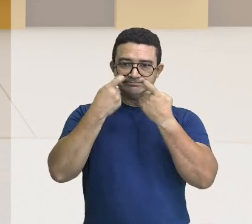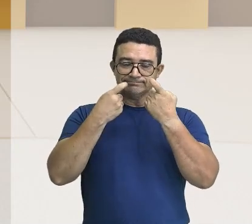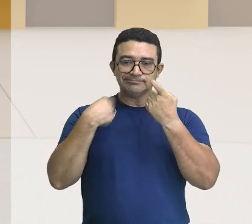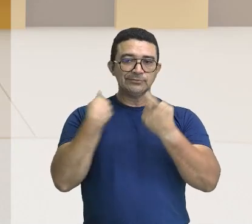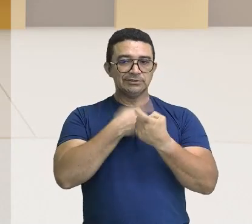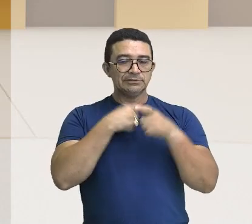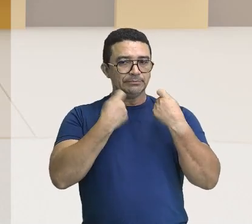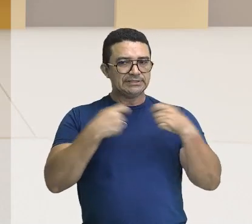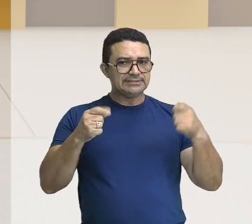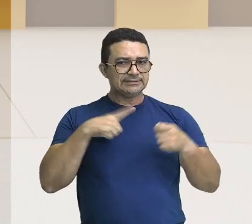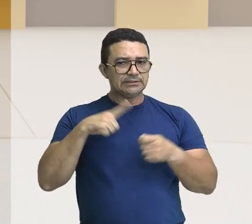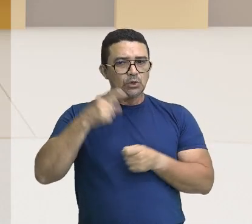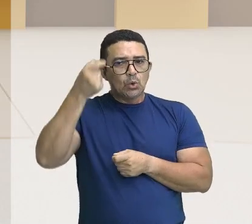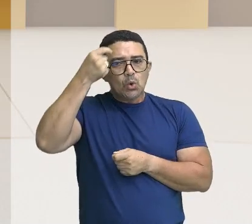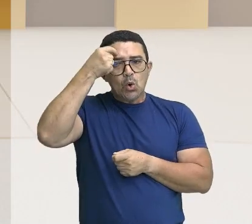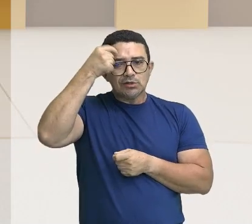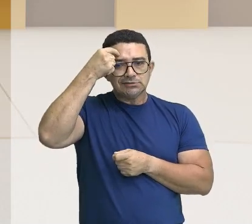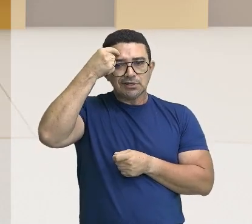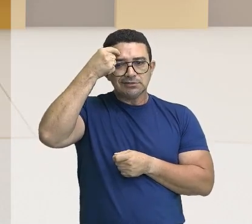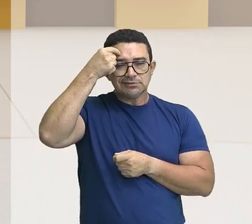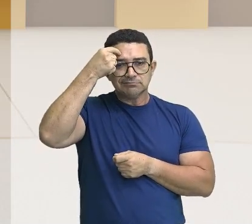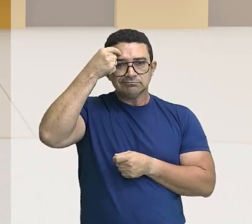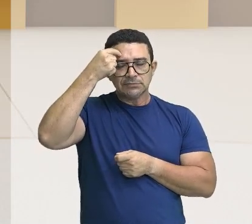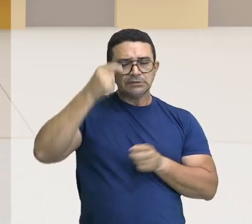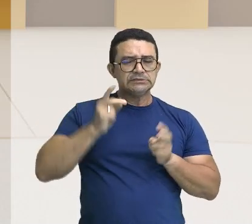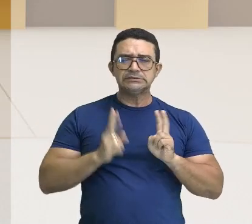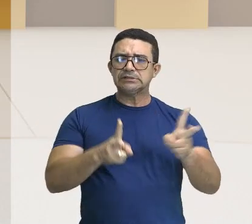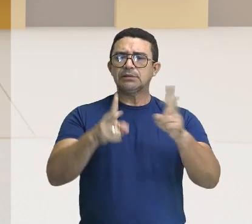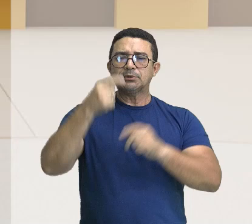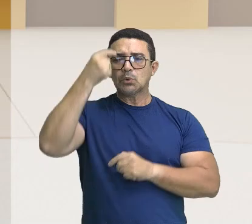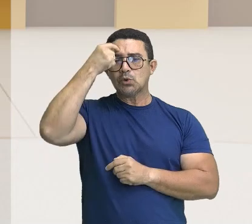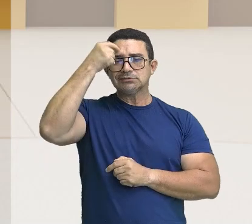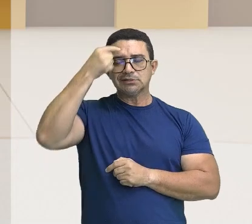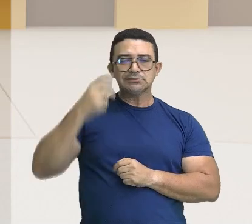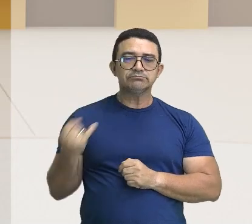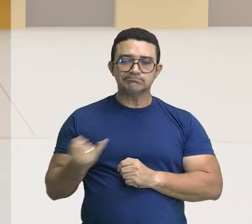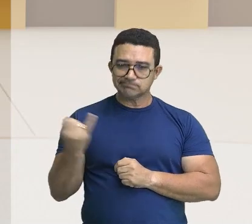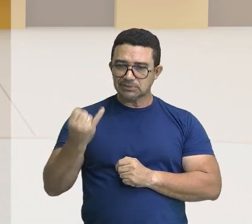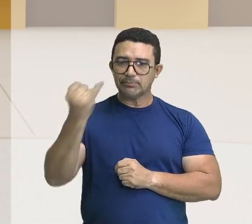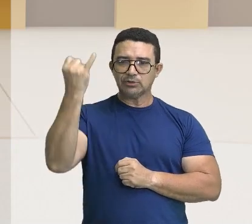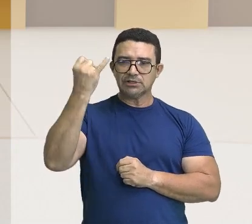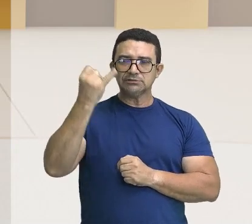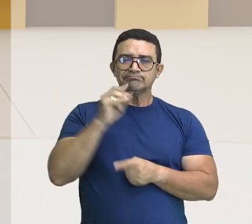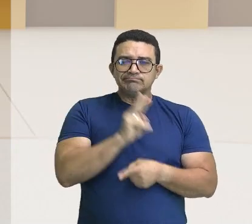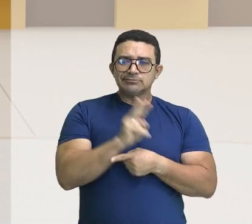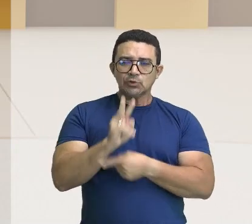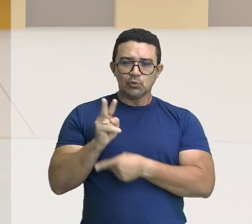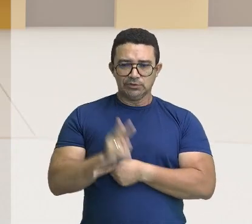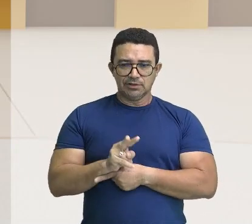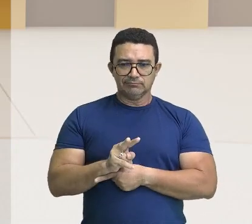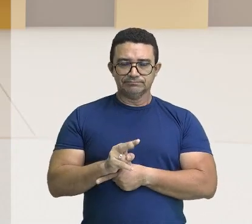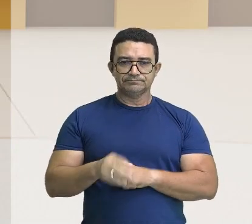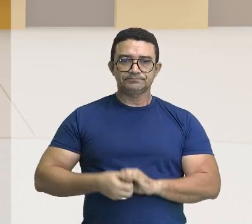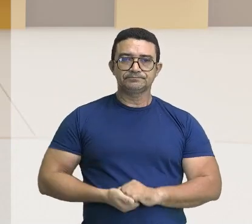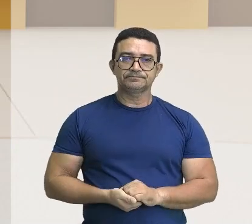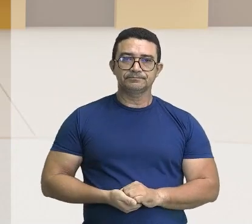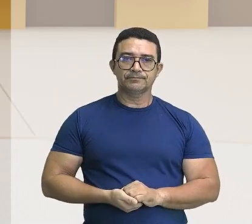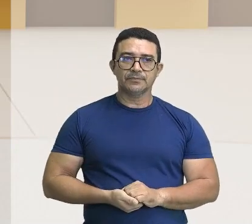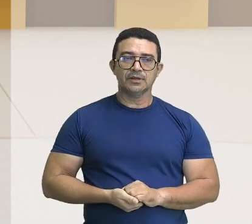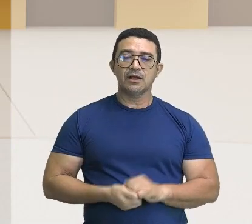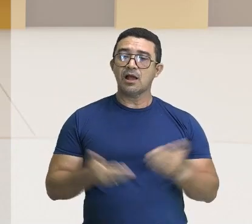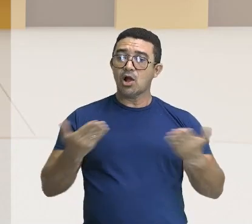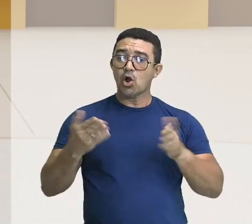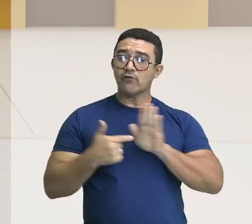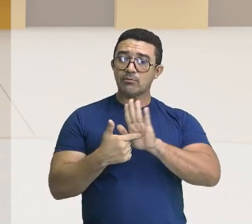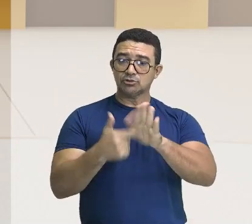que nos conscientizar, volto a repetir, cada vez mais da importância de preservar. Isso. Então a gente vai trazer para